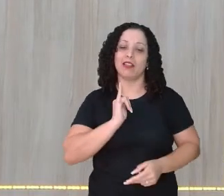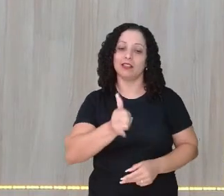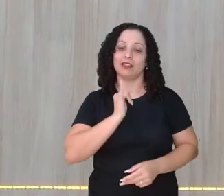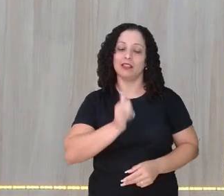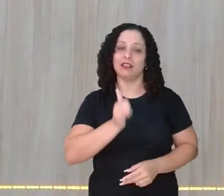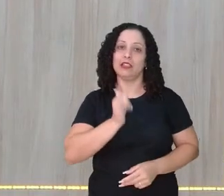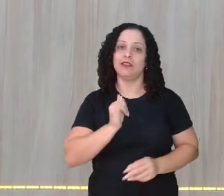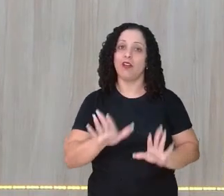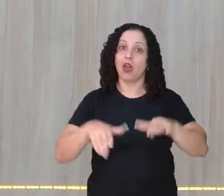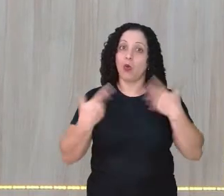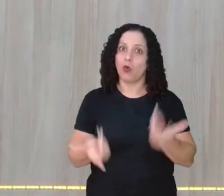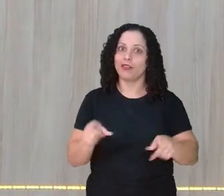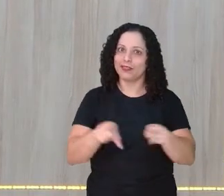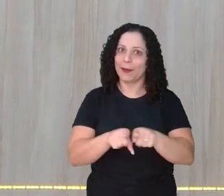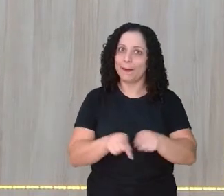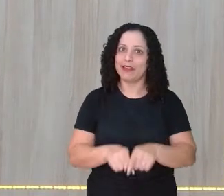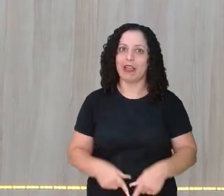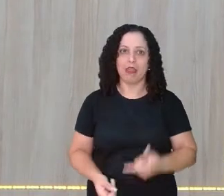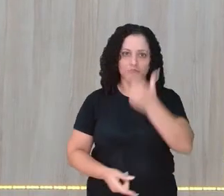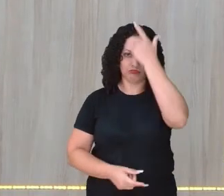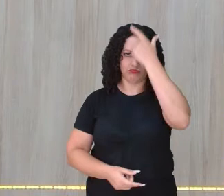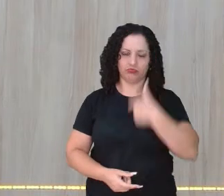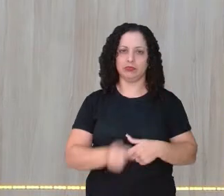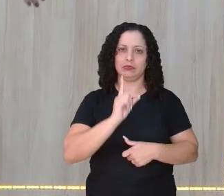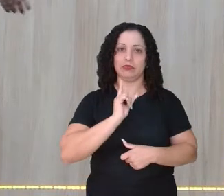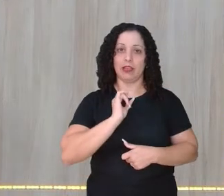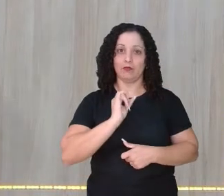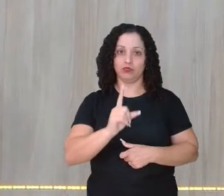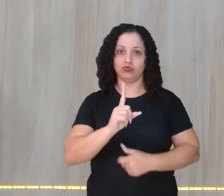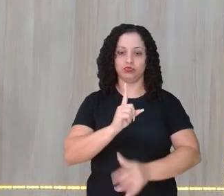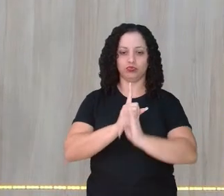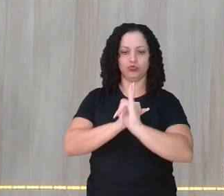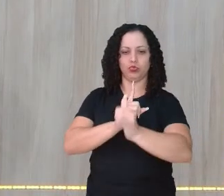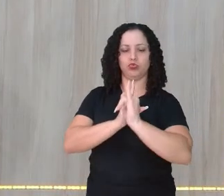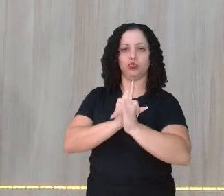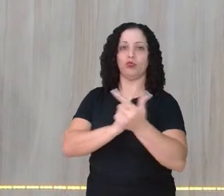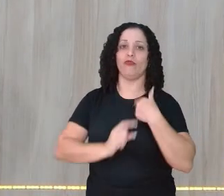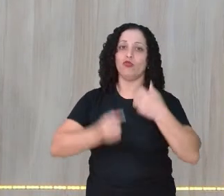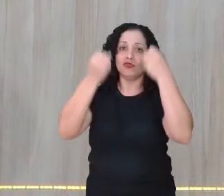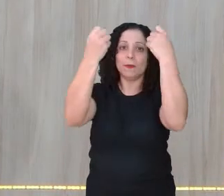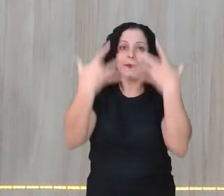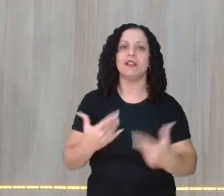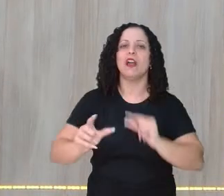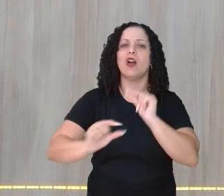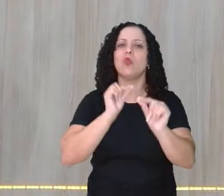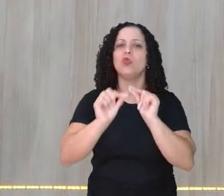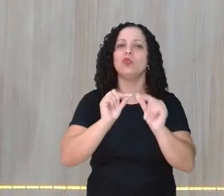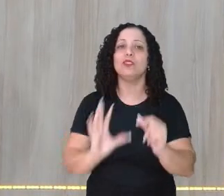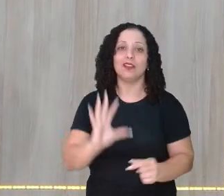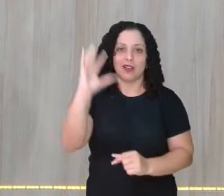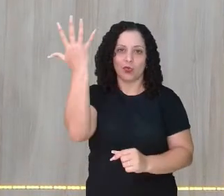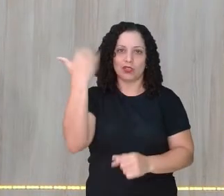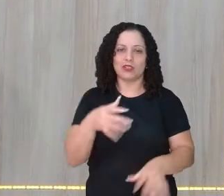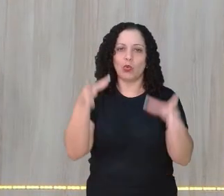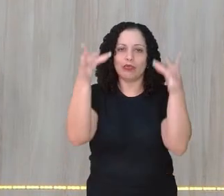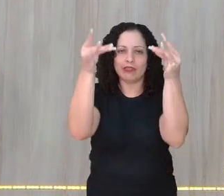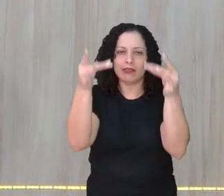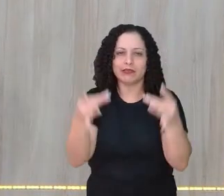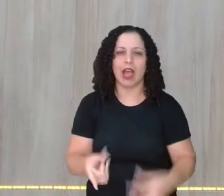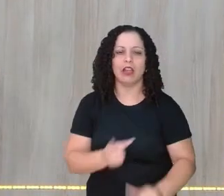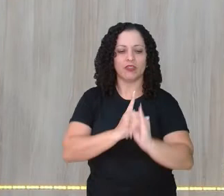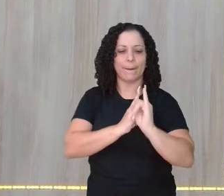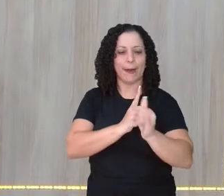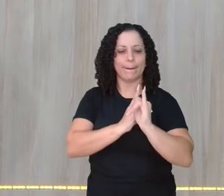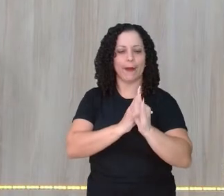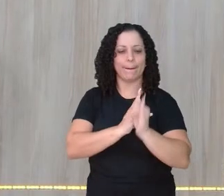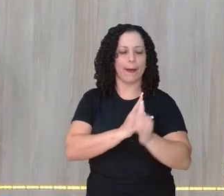falando também quando a gente narra um acontecimento. Olha, deixa eu te contar o que aconteceu. vou contar detalhes, e a gente começa a narrar o